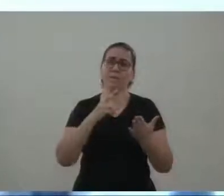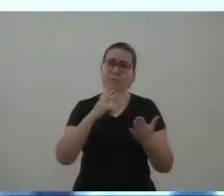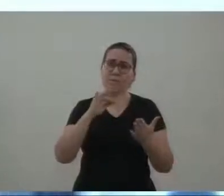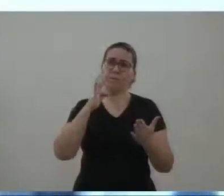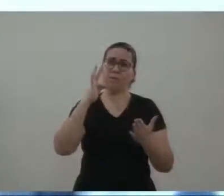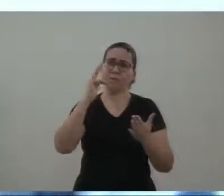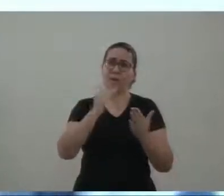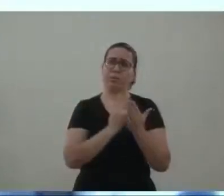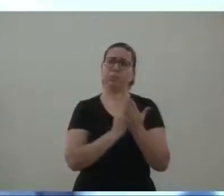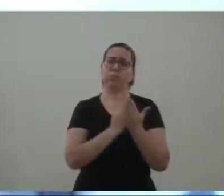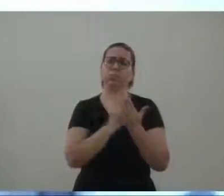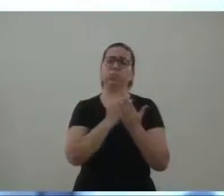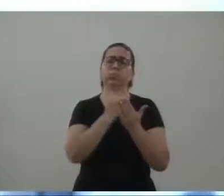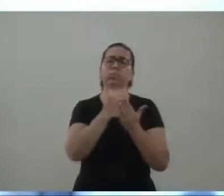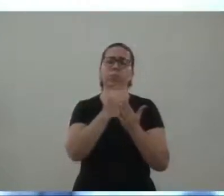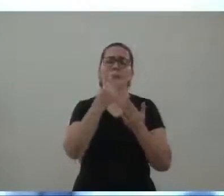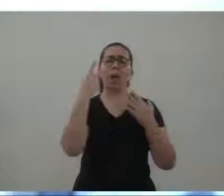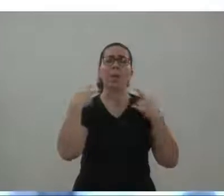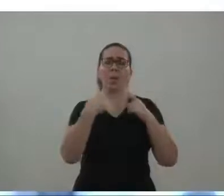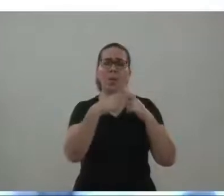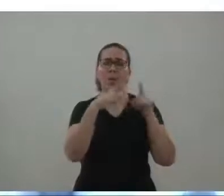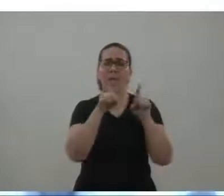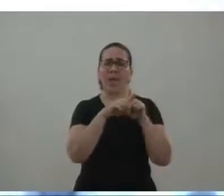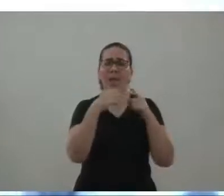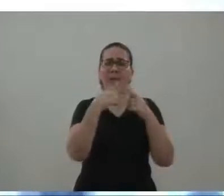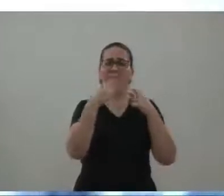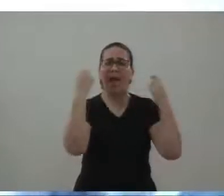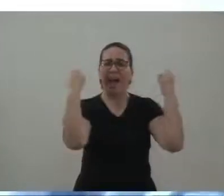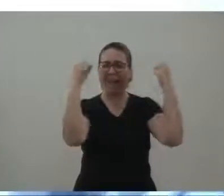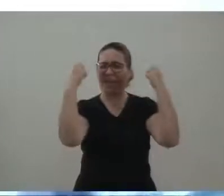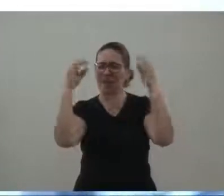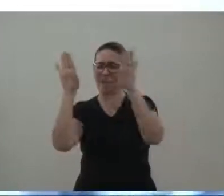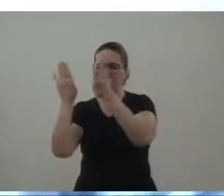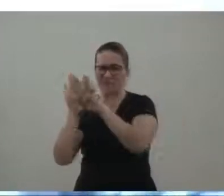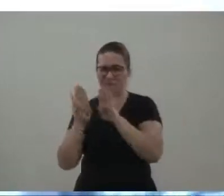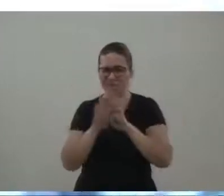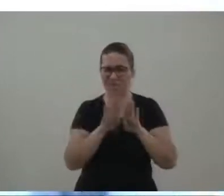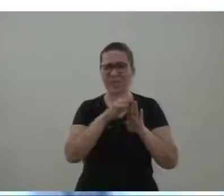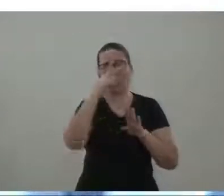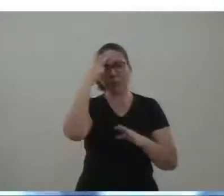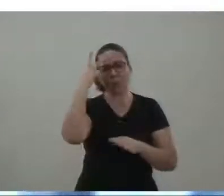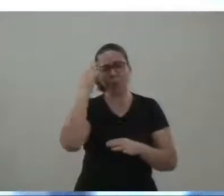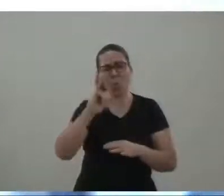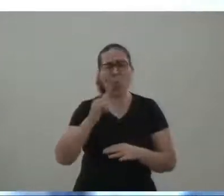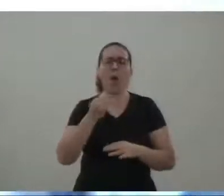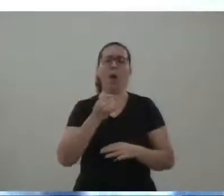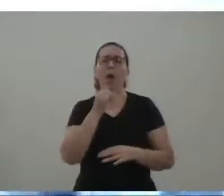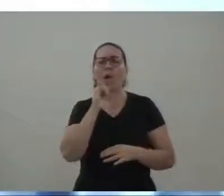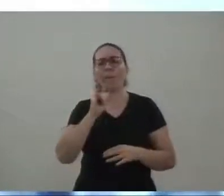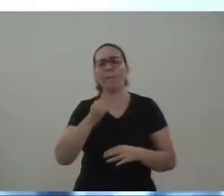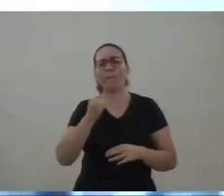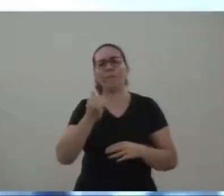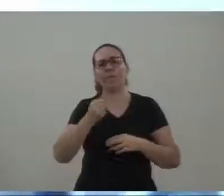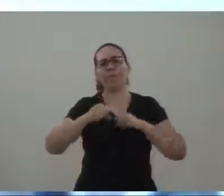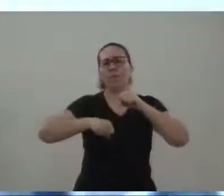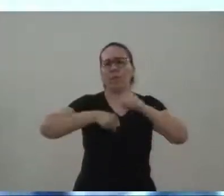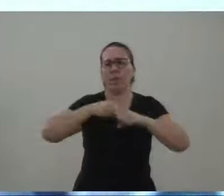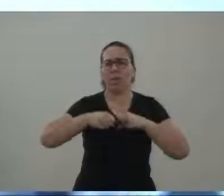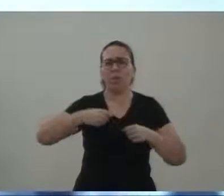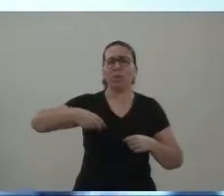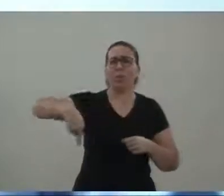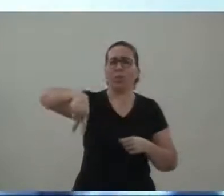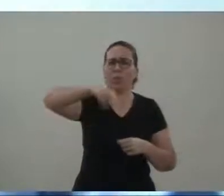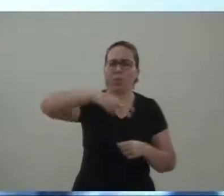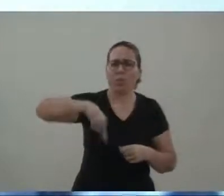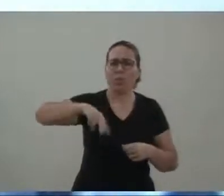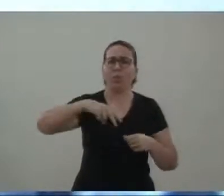mais, né, com as academias que ficaram fechadas, muitas pessoas passaram a pedalar, a praticar mais caminhadas, né, ou seja,